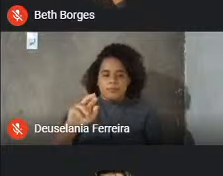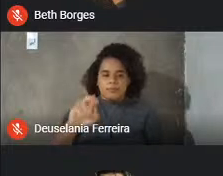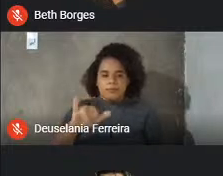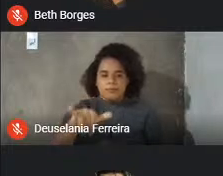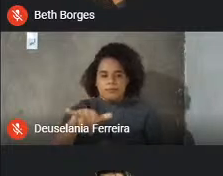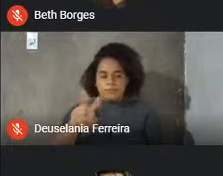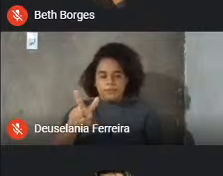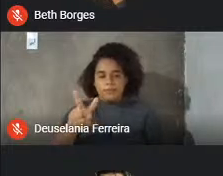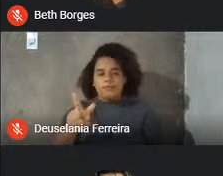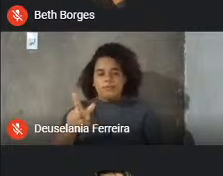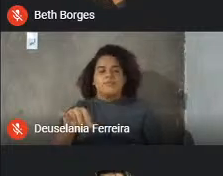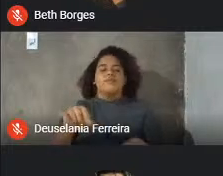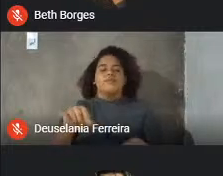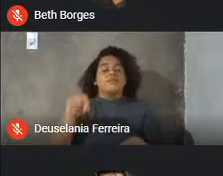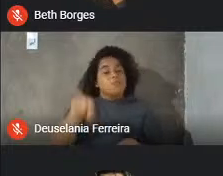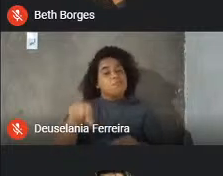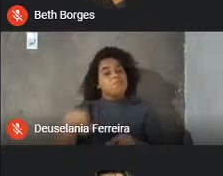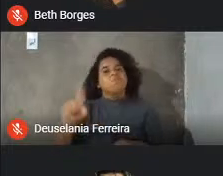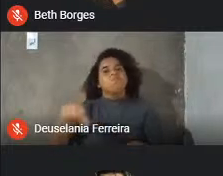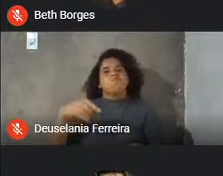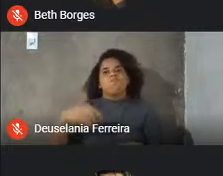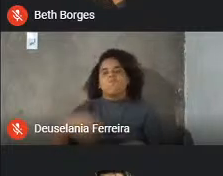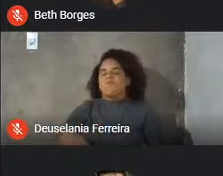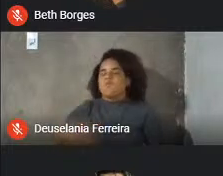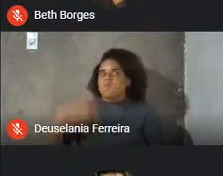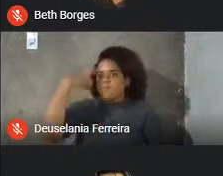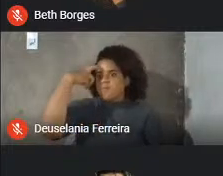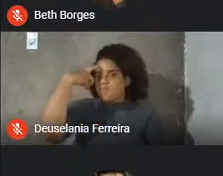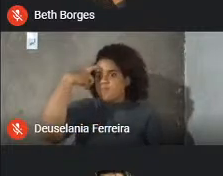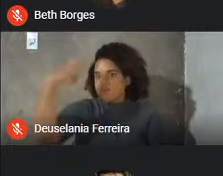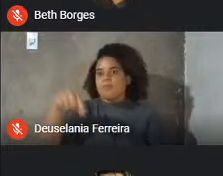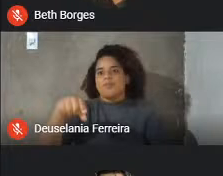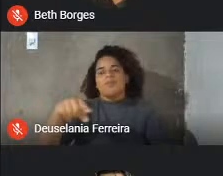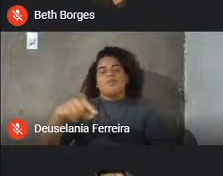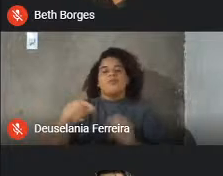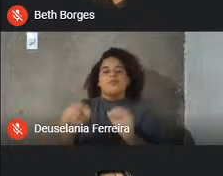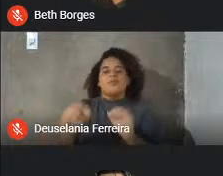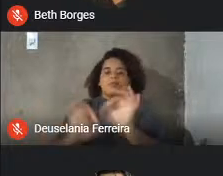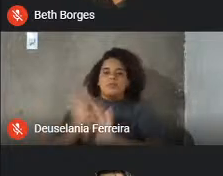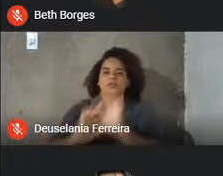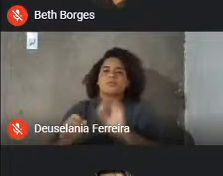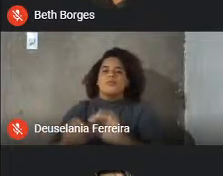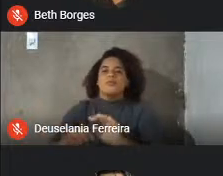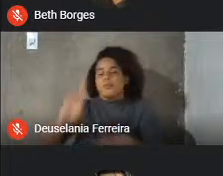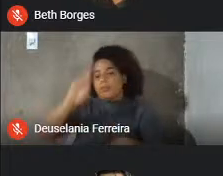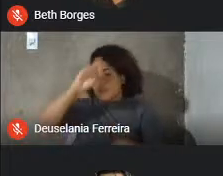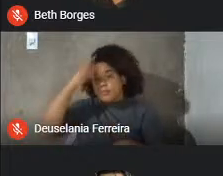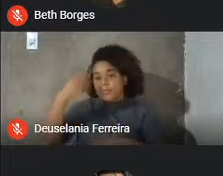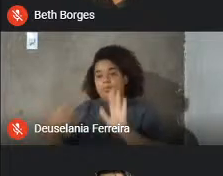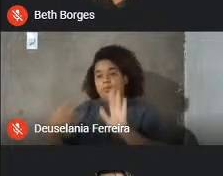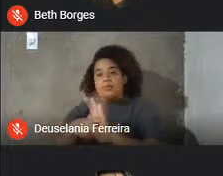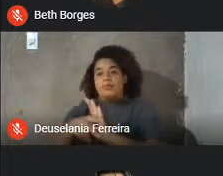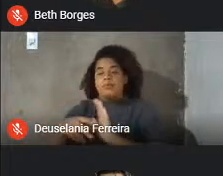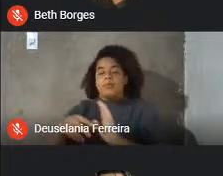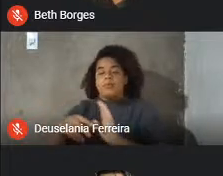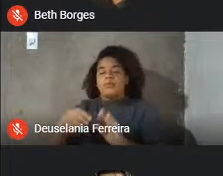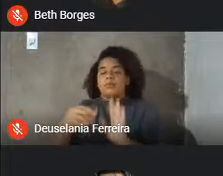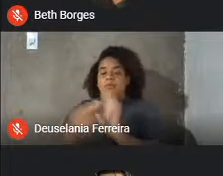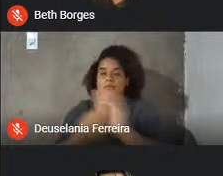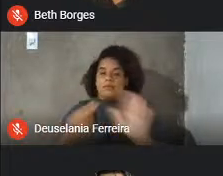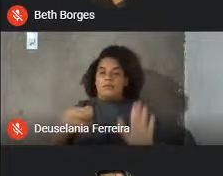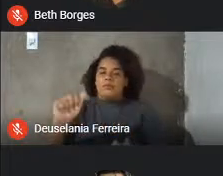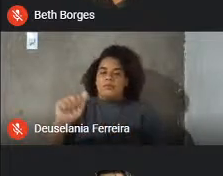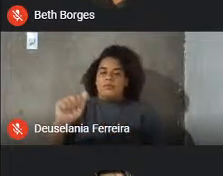inteligente, foi o cara que desenvolveu aí, né? A partir das ideias de Aaron Beck, né? Quando ele